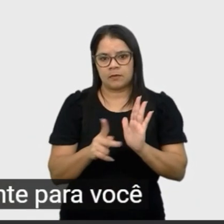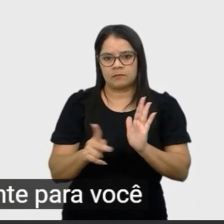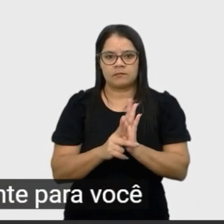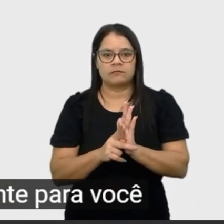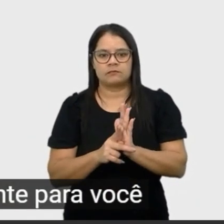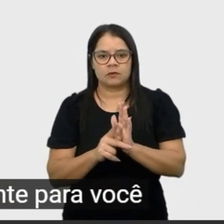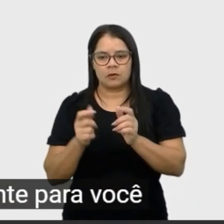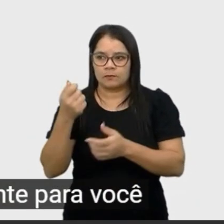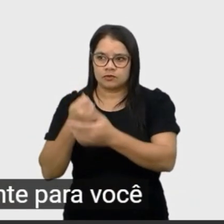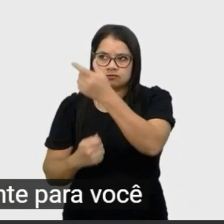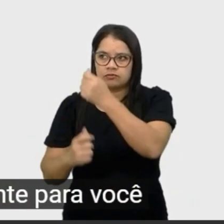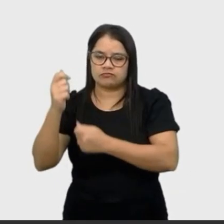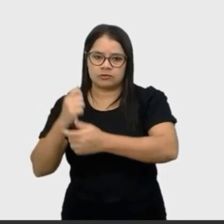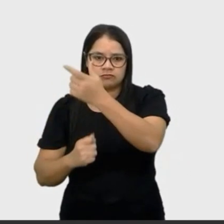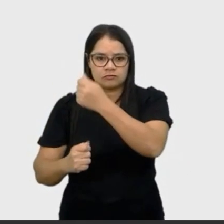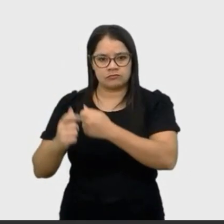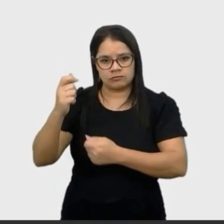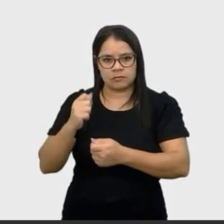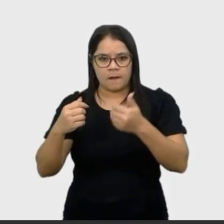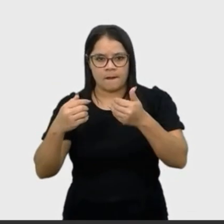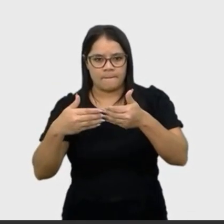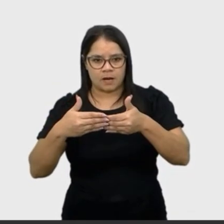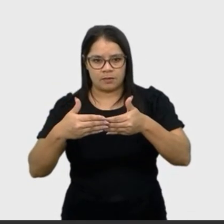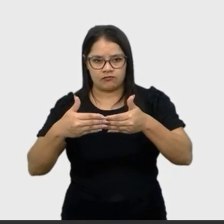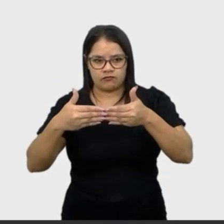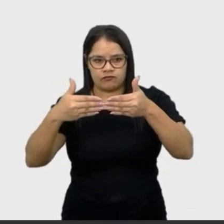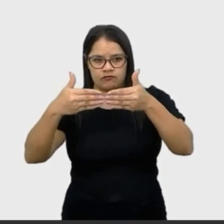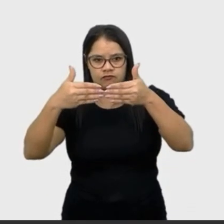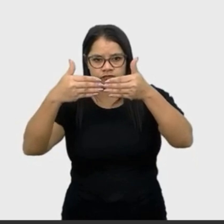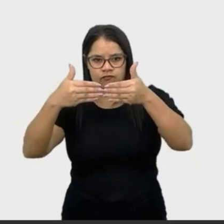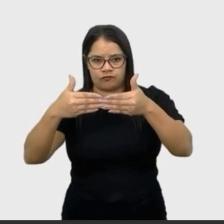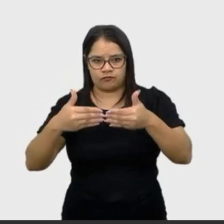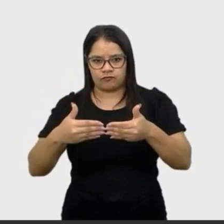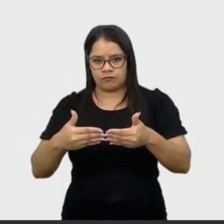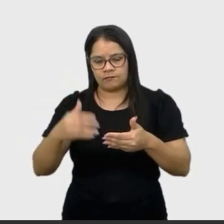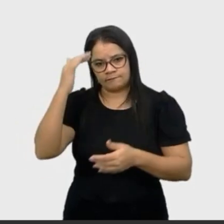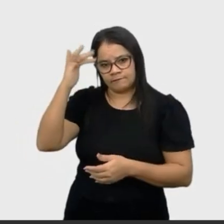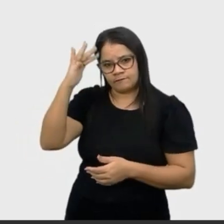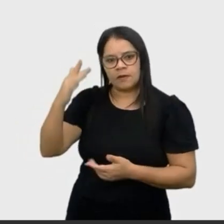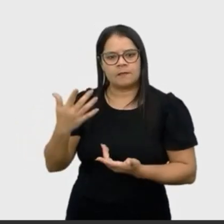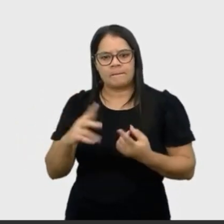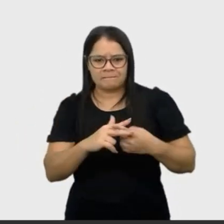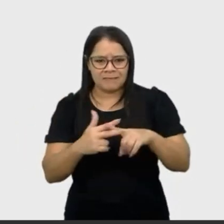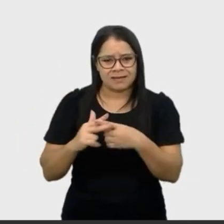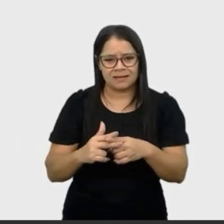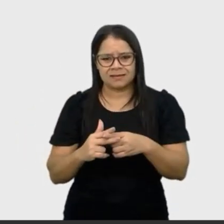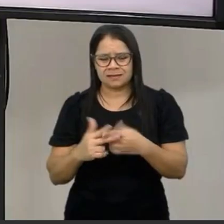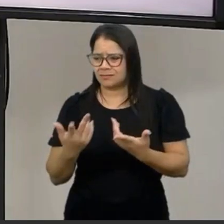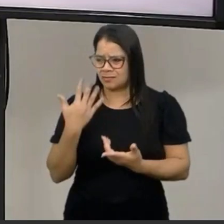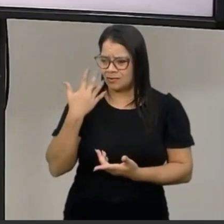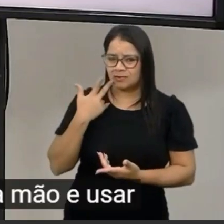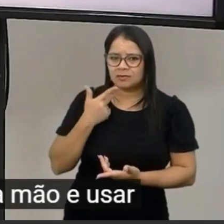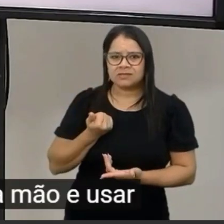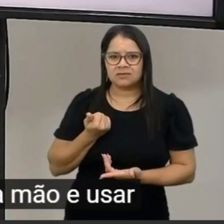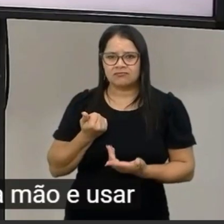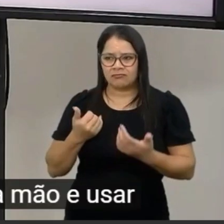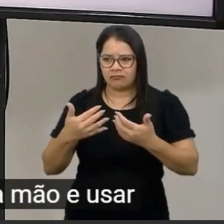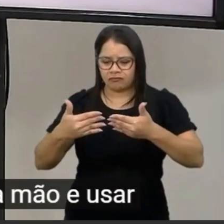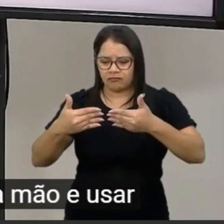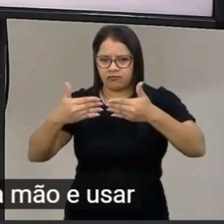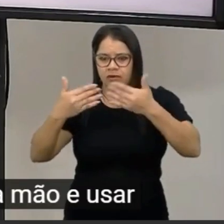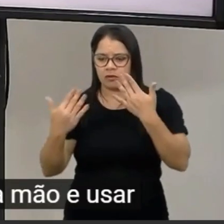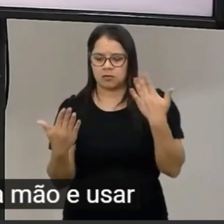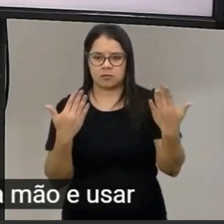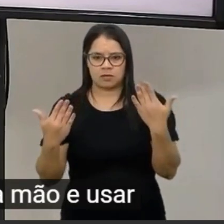uma alavanca ou a corrente para você aí abrir a sua persiana. Reflexão. Mecânica e automação, certo? Então, faça